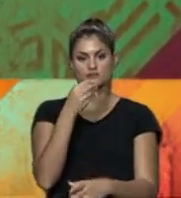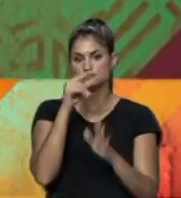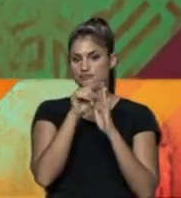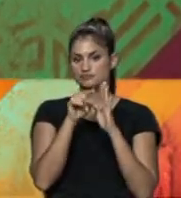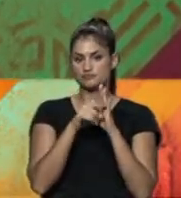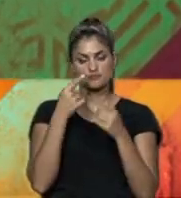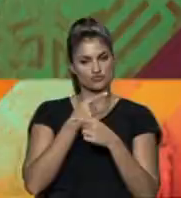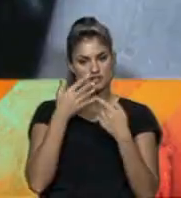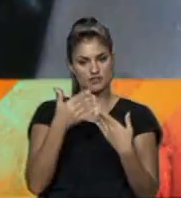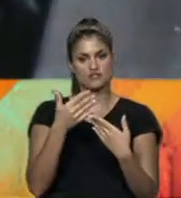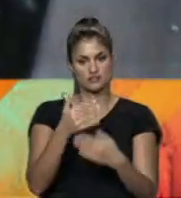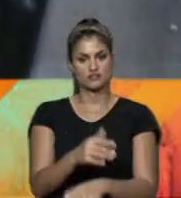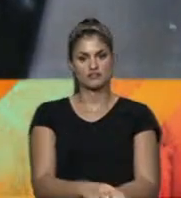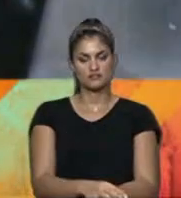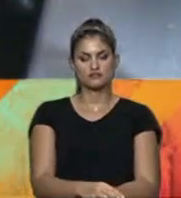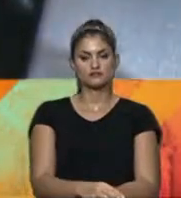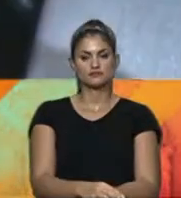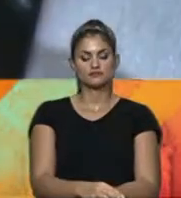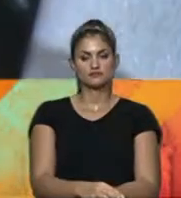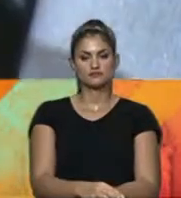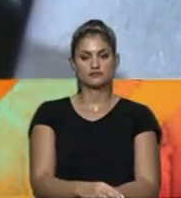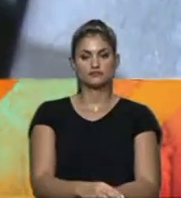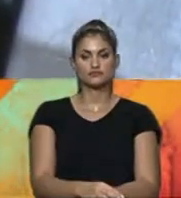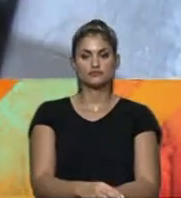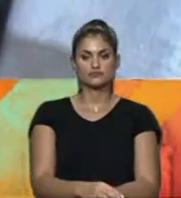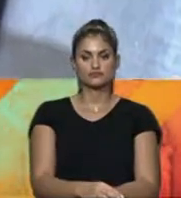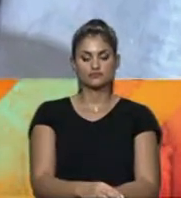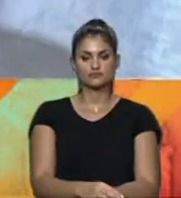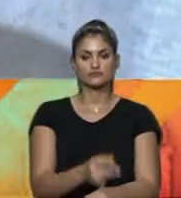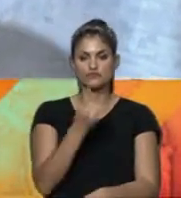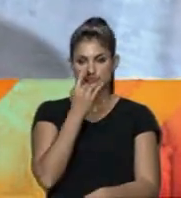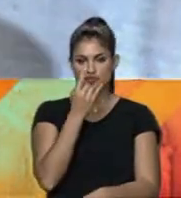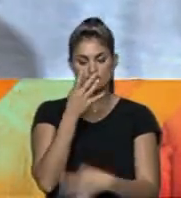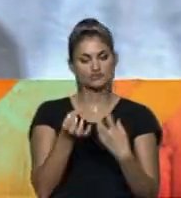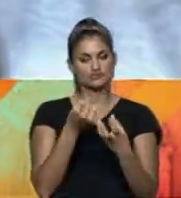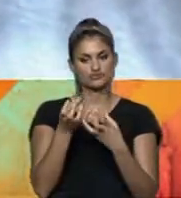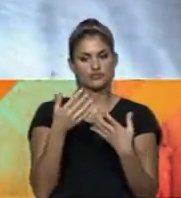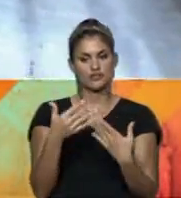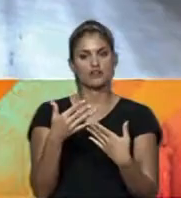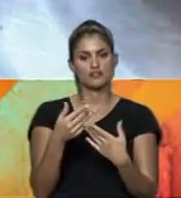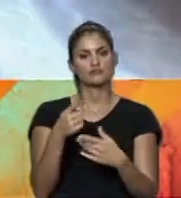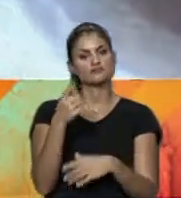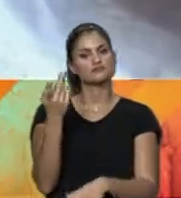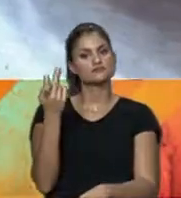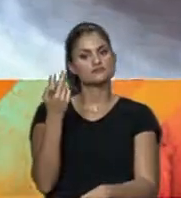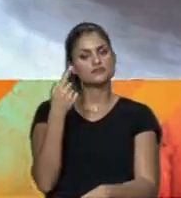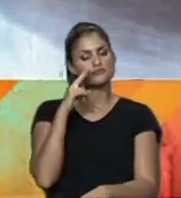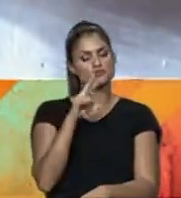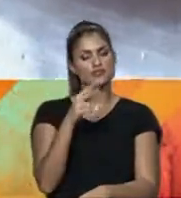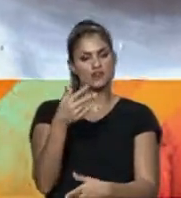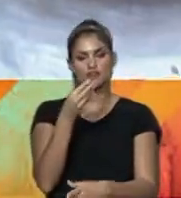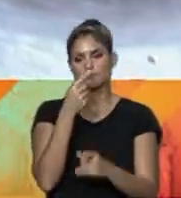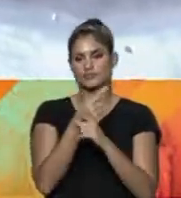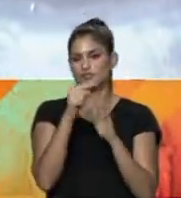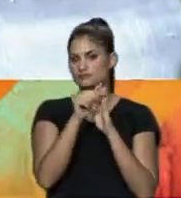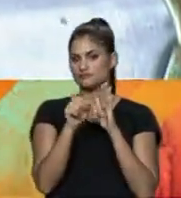vamos lá. Temos vamos marinar o javali primeiro. Na marinada e a marinada. Espera. Então vai, vão ali aparecer okay, os ingredientes, está bem? É isso. Não te importas, eu sei